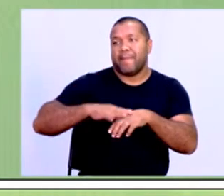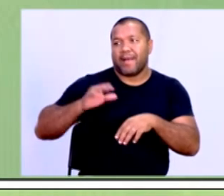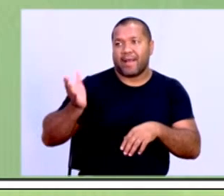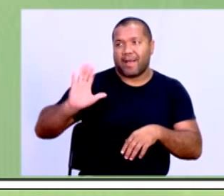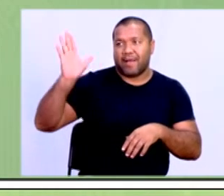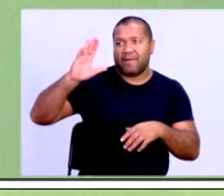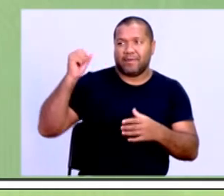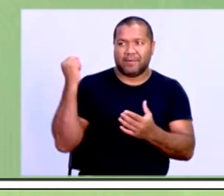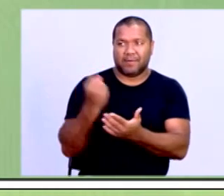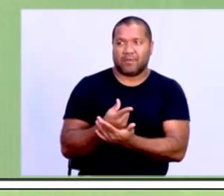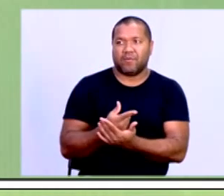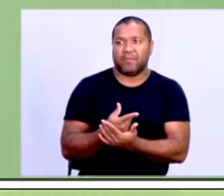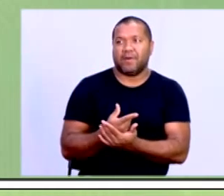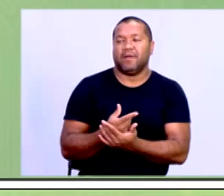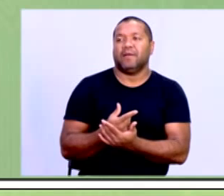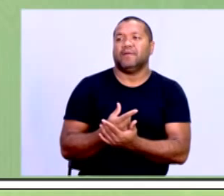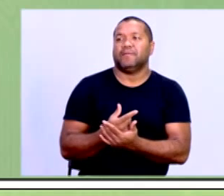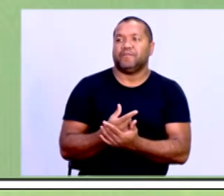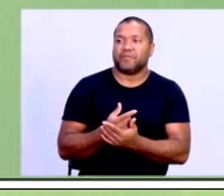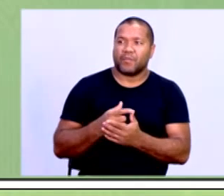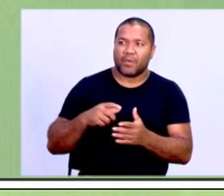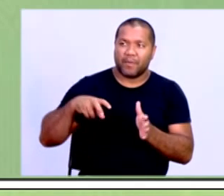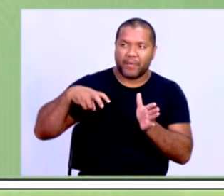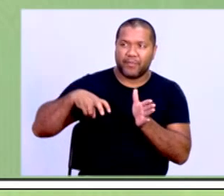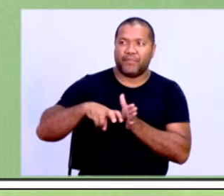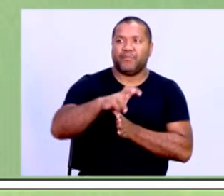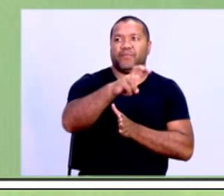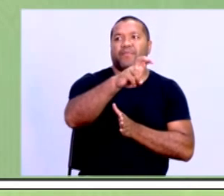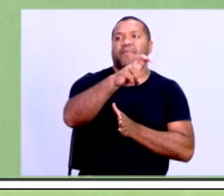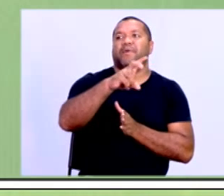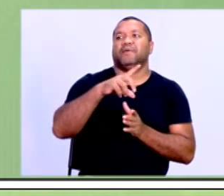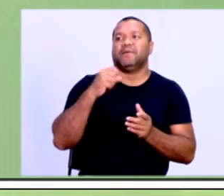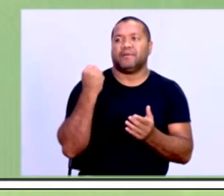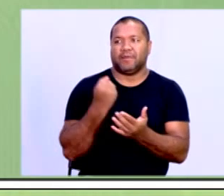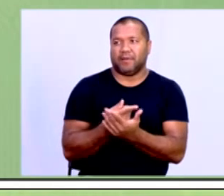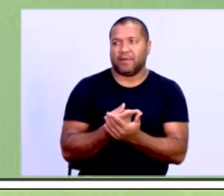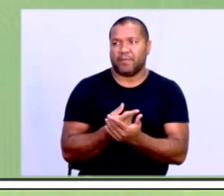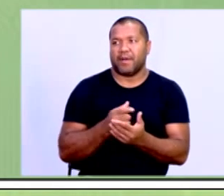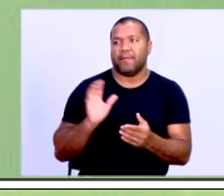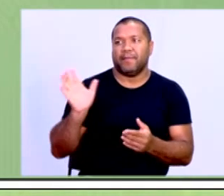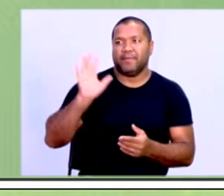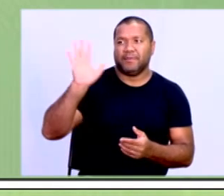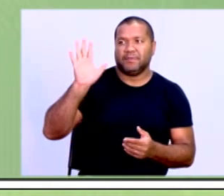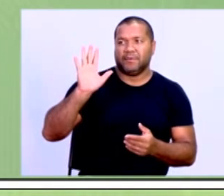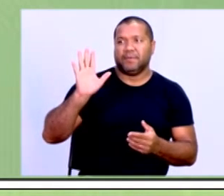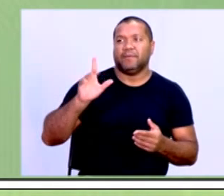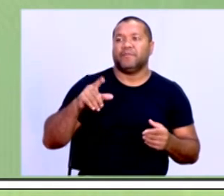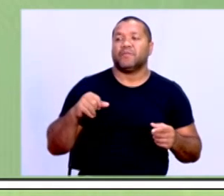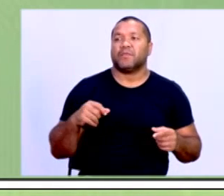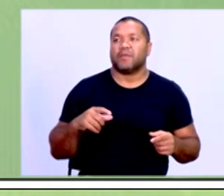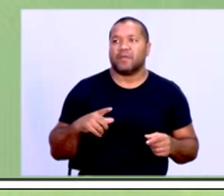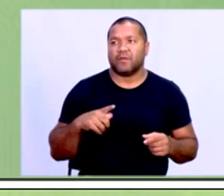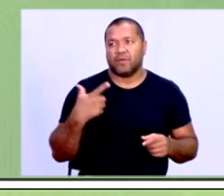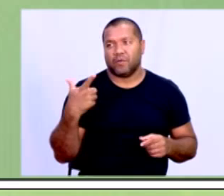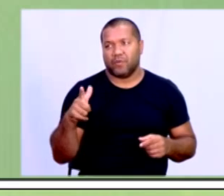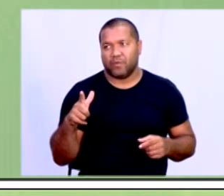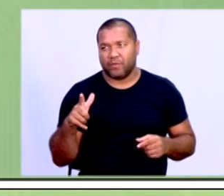ser cobrada a taxa de pedágio dela, certo? Então, eu tenho sobrecarga, de